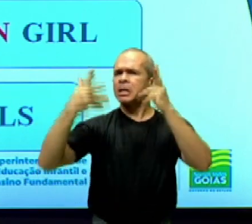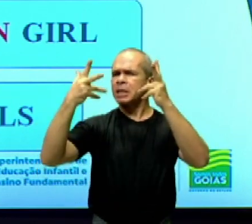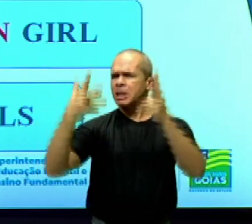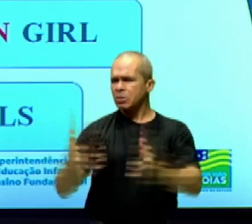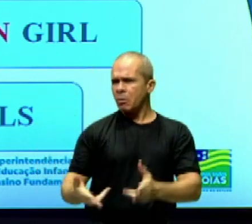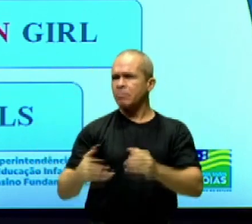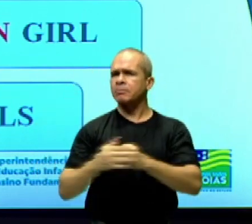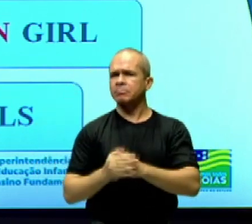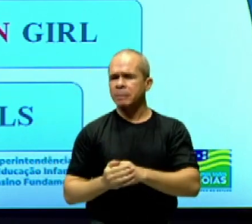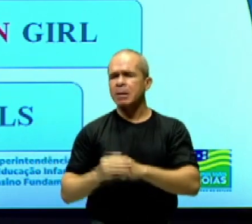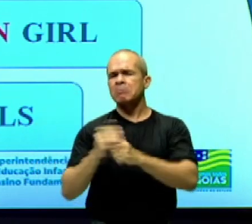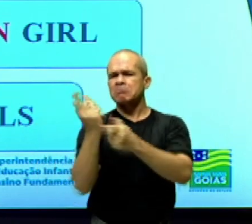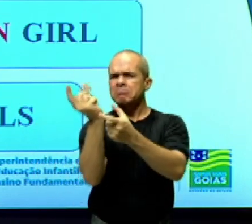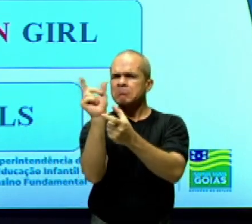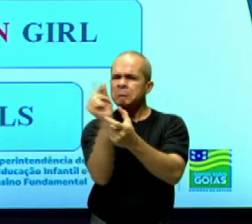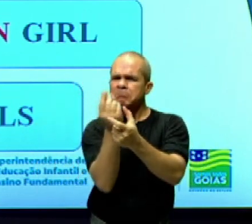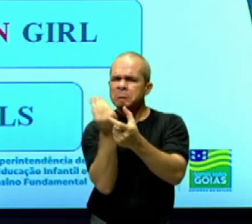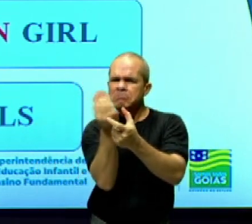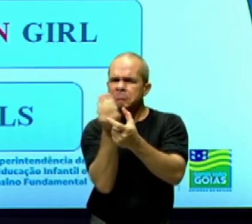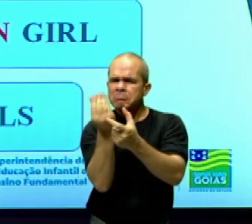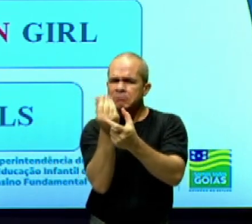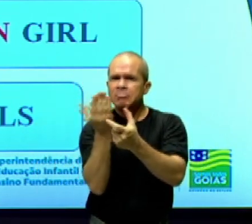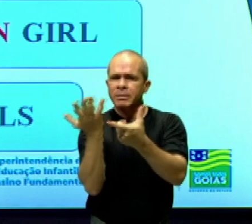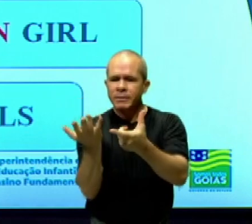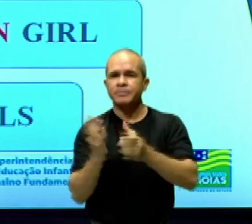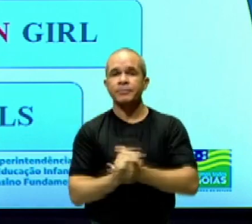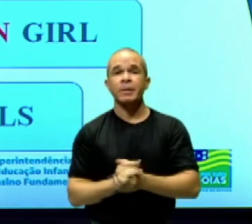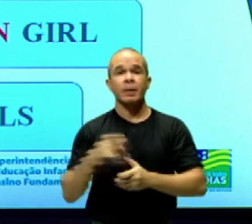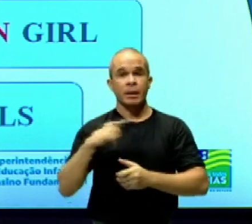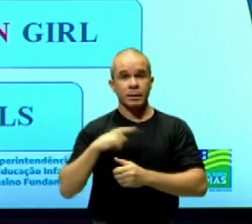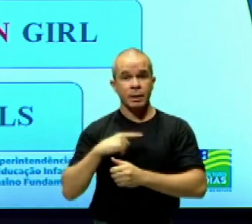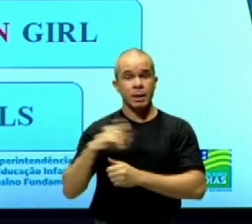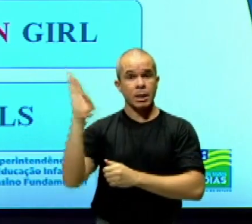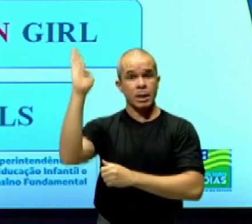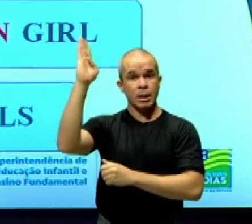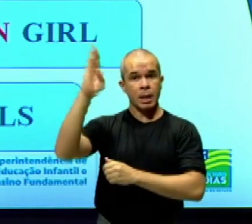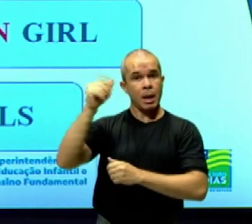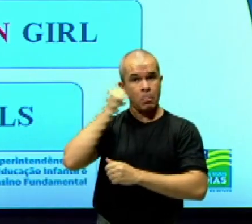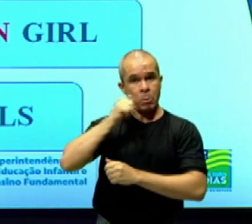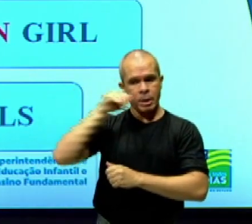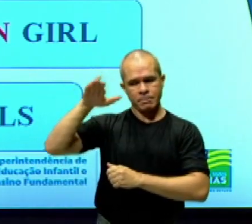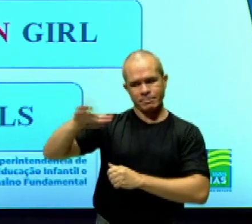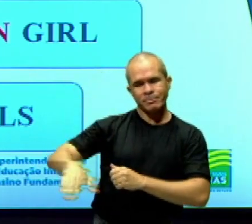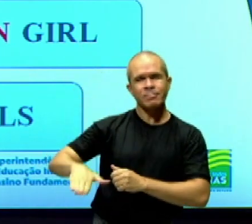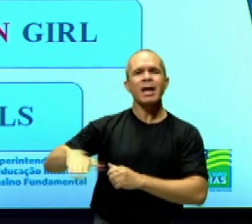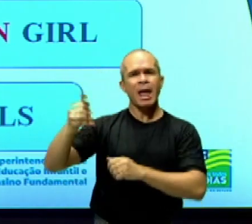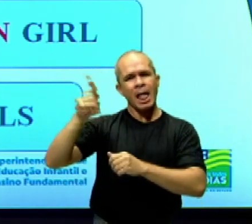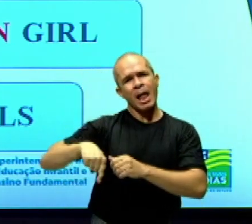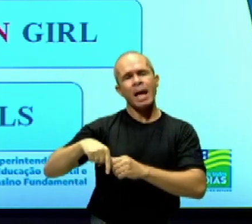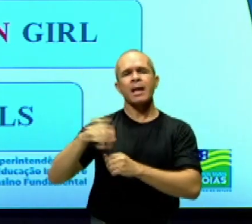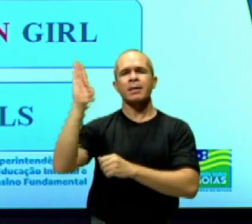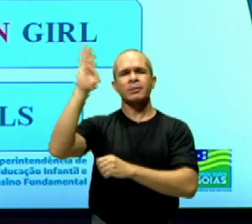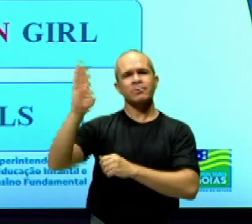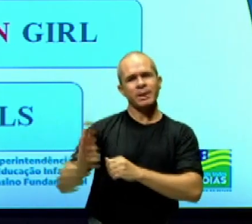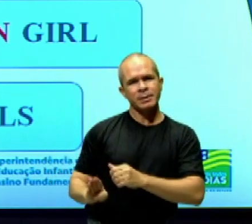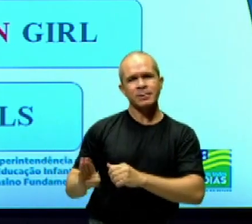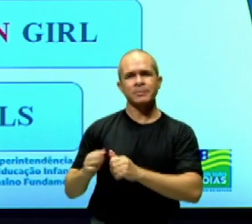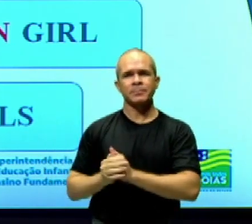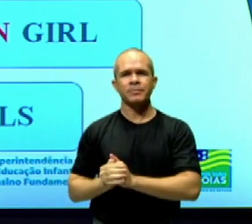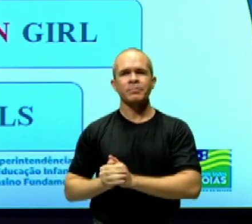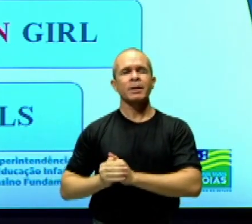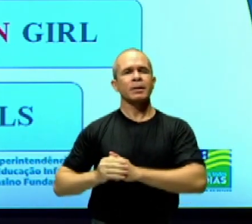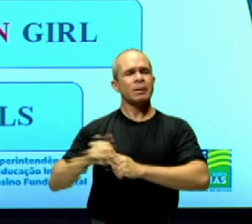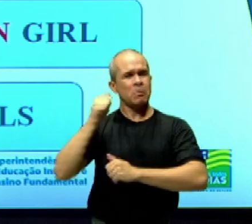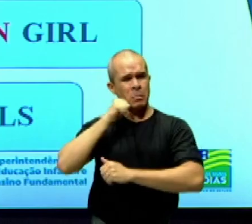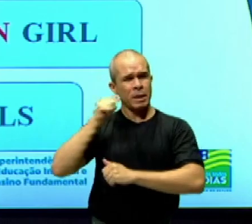alguma coisa, ou alguém, desculpe. Então, nós temos a Brazilian girl, a big horse. Olha aqui, Brazilian